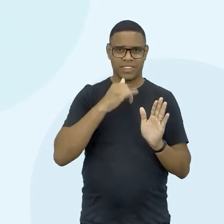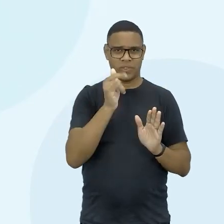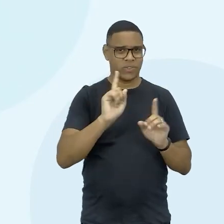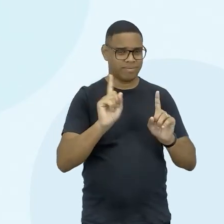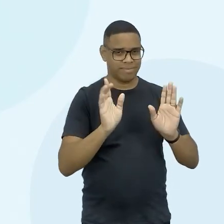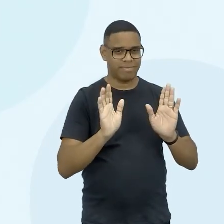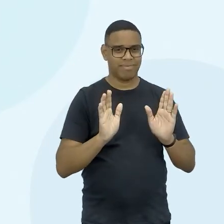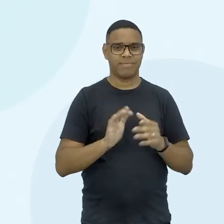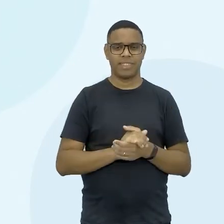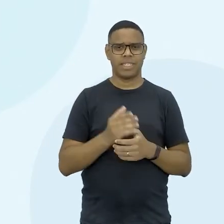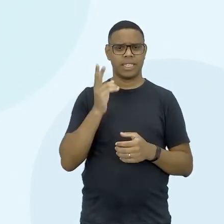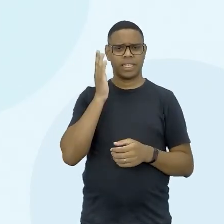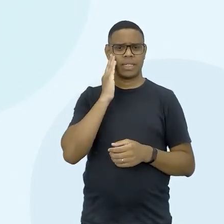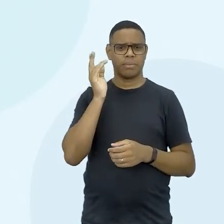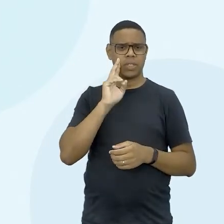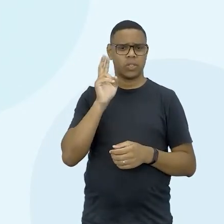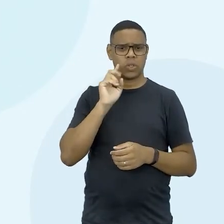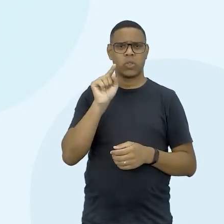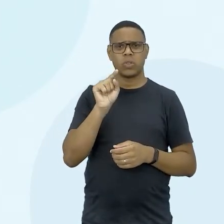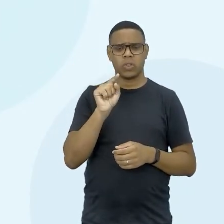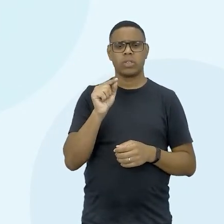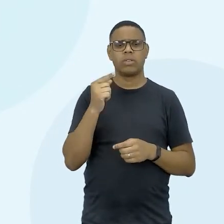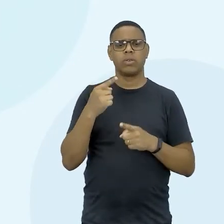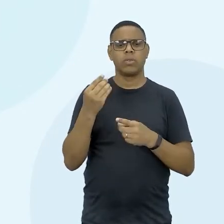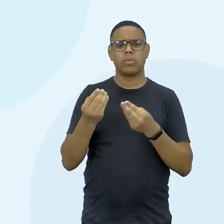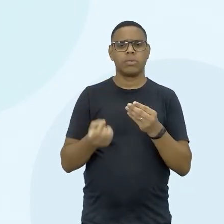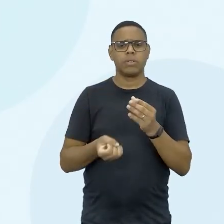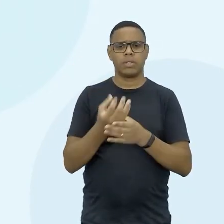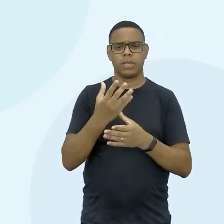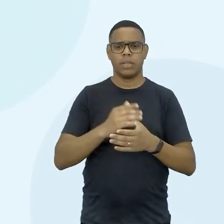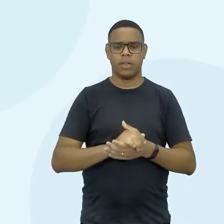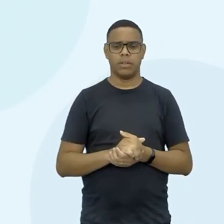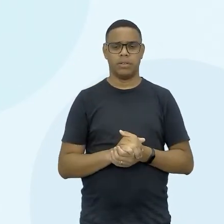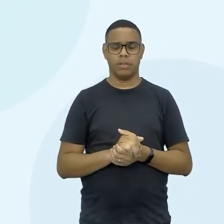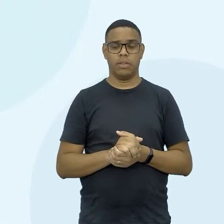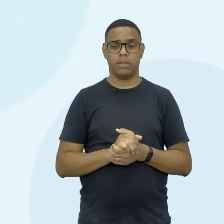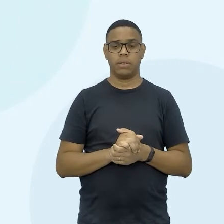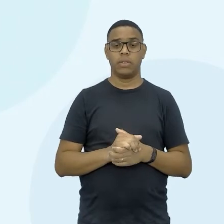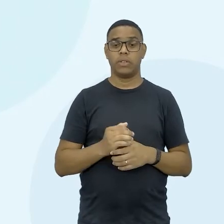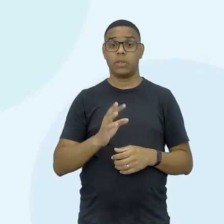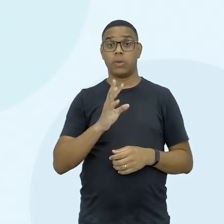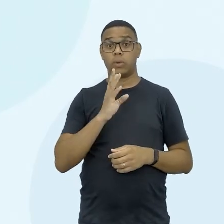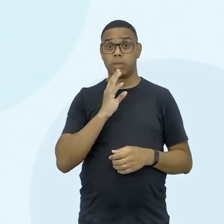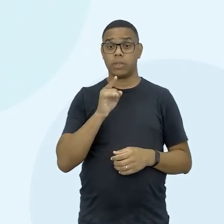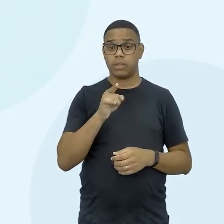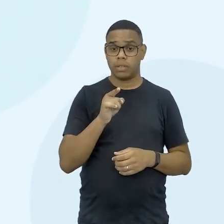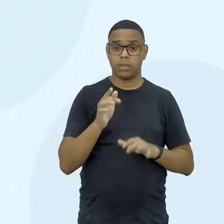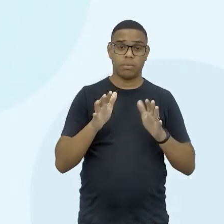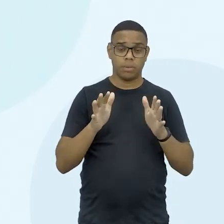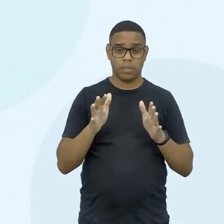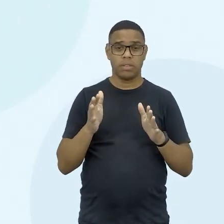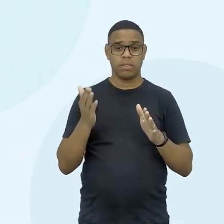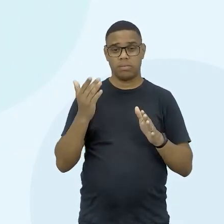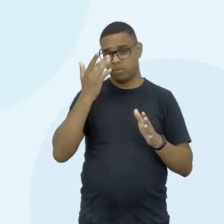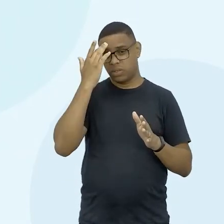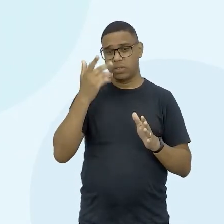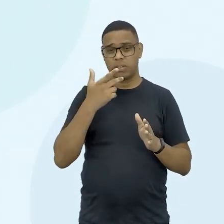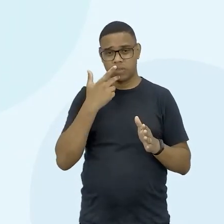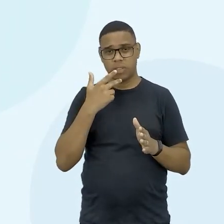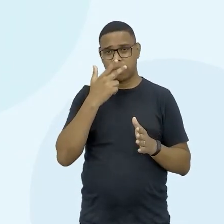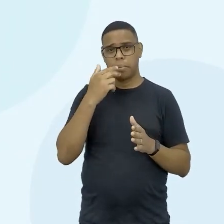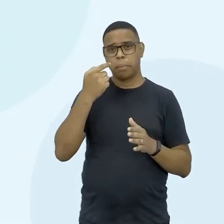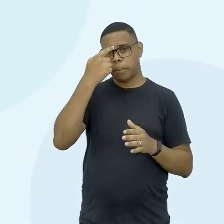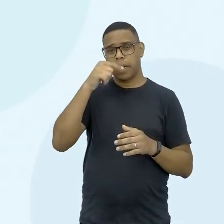Você sabe a história desse símbolo? A história, como foi criada? Eu não sei, eu conheci isso aí, teve uma época que as pessoas chamavam de pé de